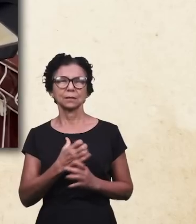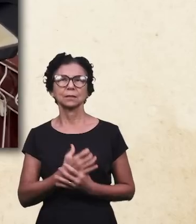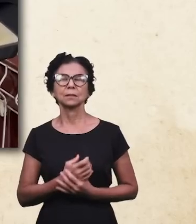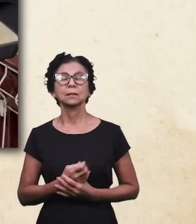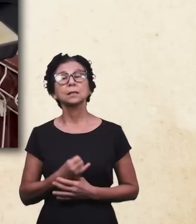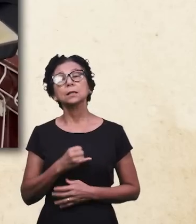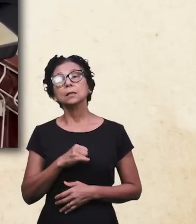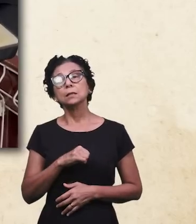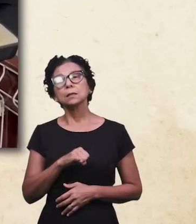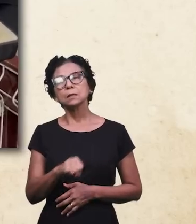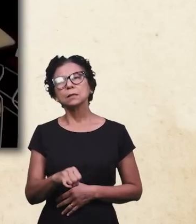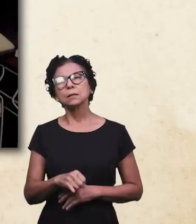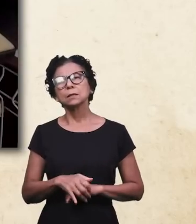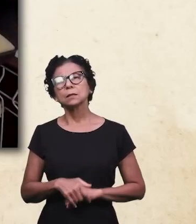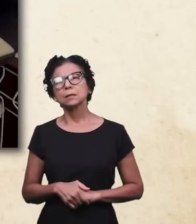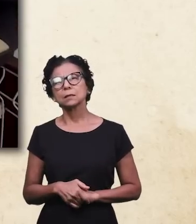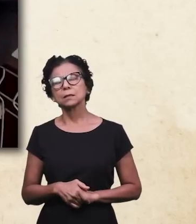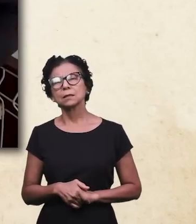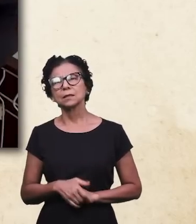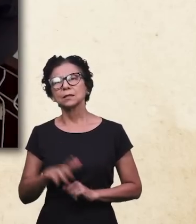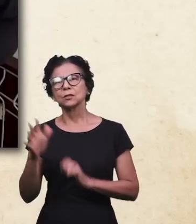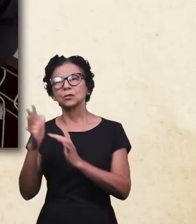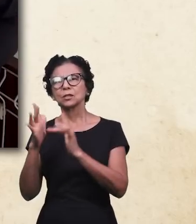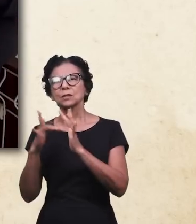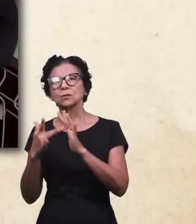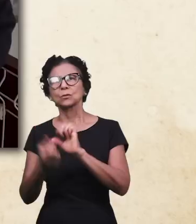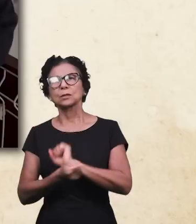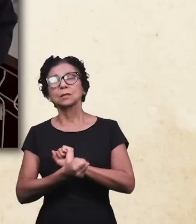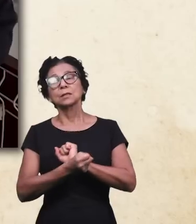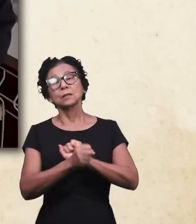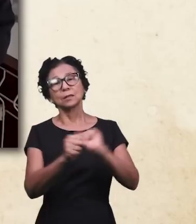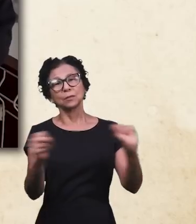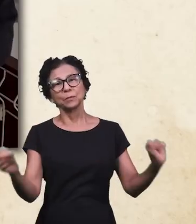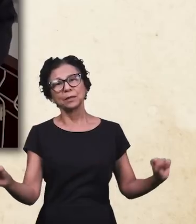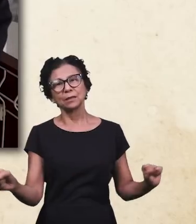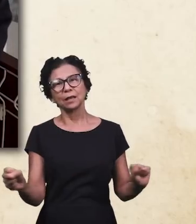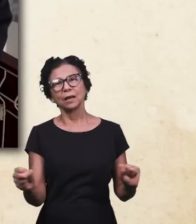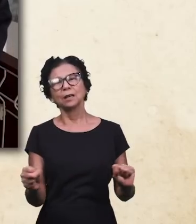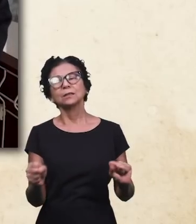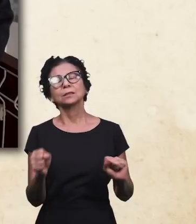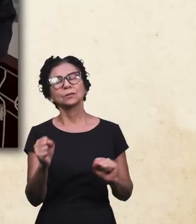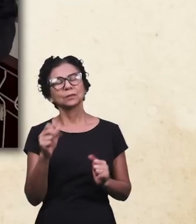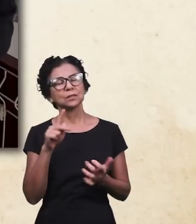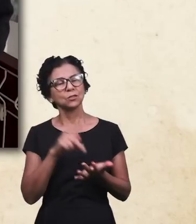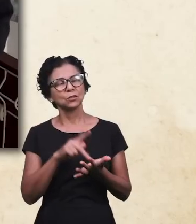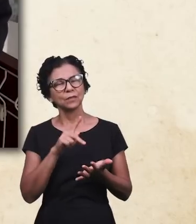Se, pois, o Filho vos libertar, verdadeiramente sereis livres.